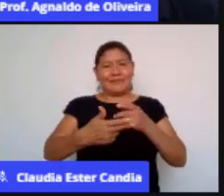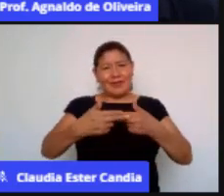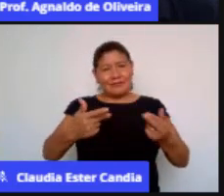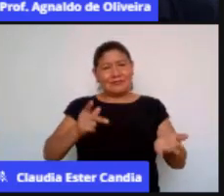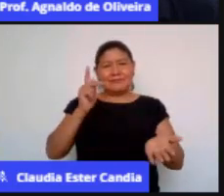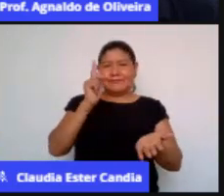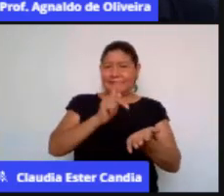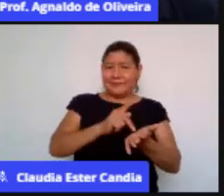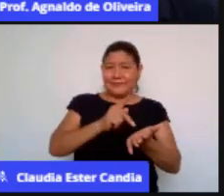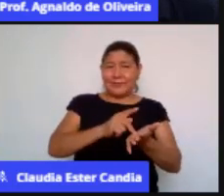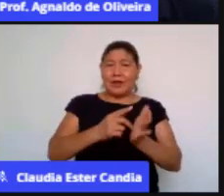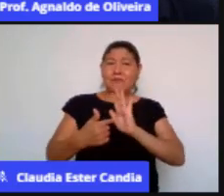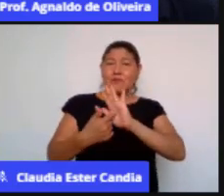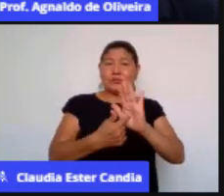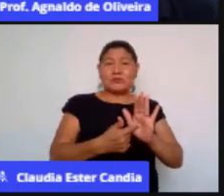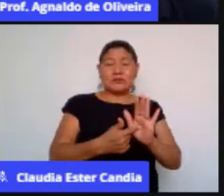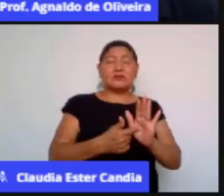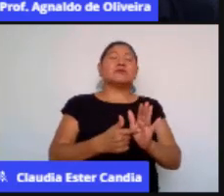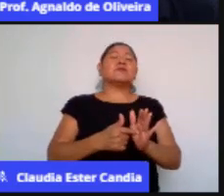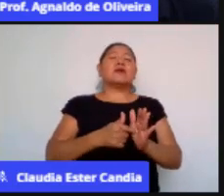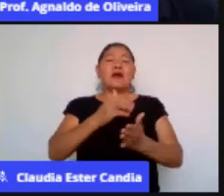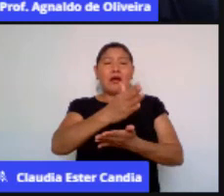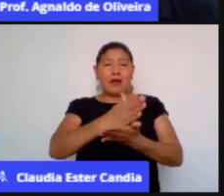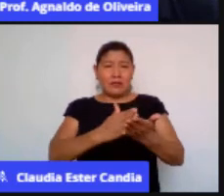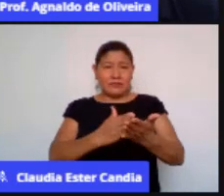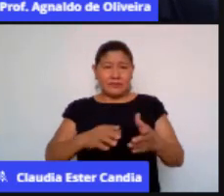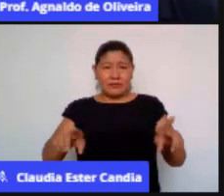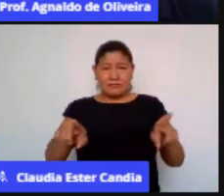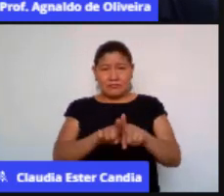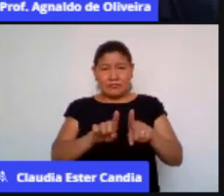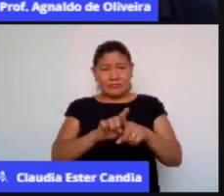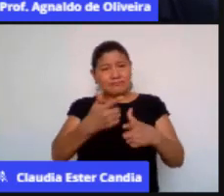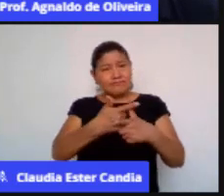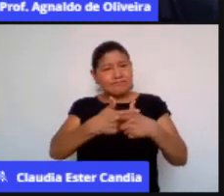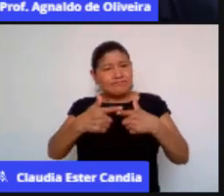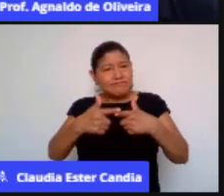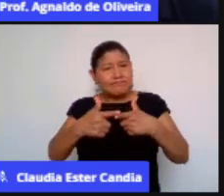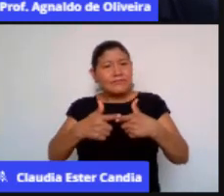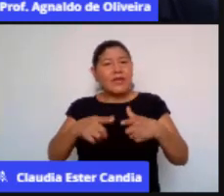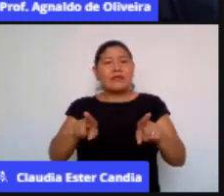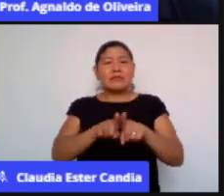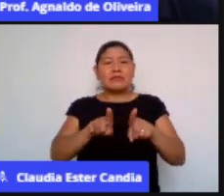de divisões e frações na nossa vida, né, cotidiana aí.